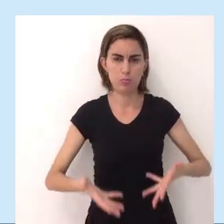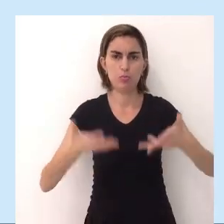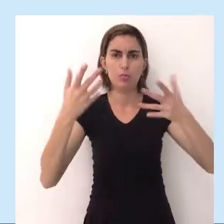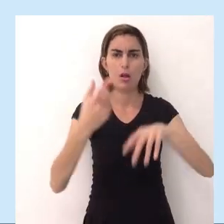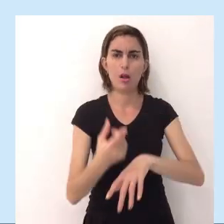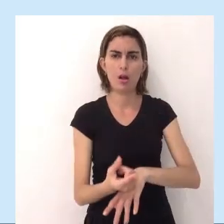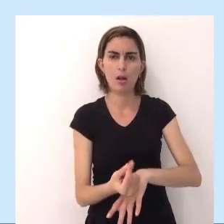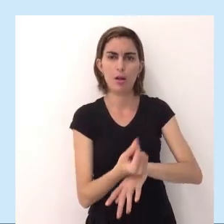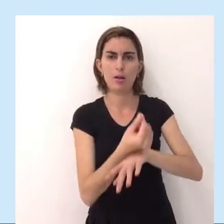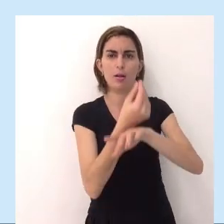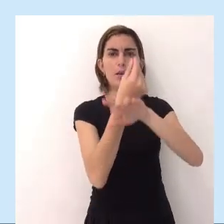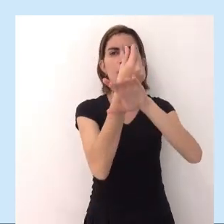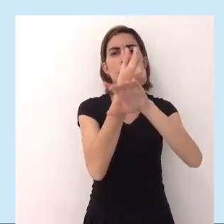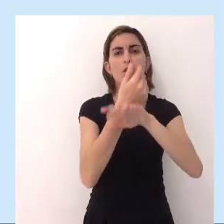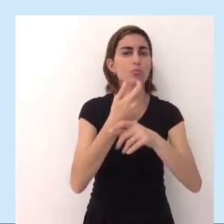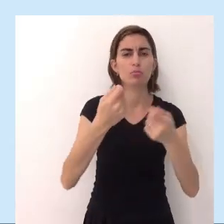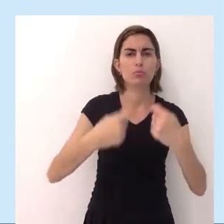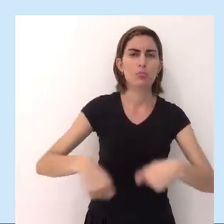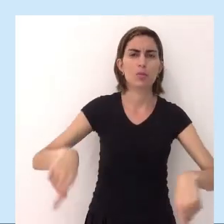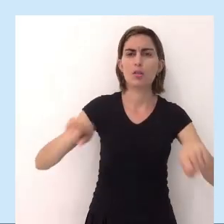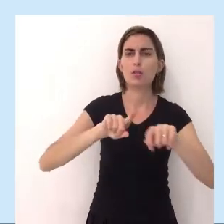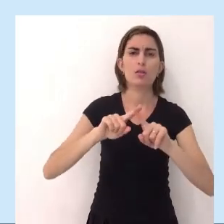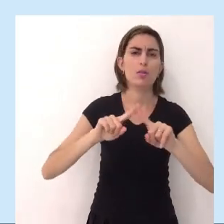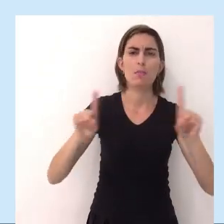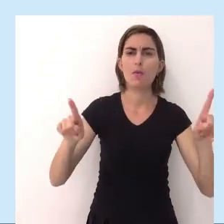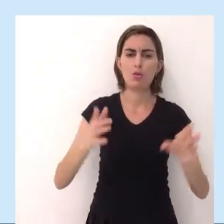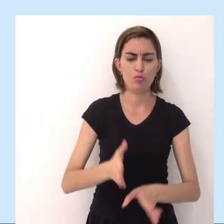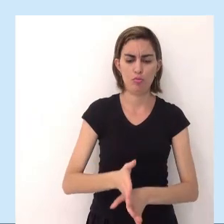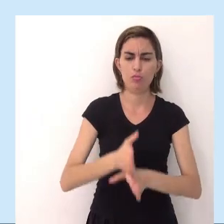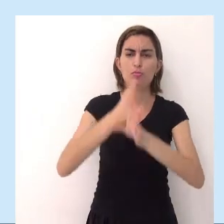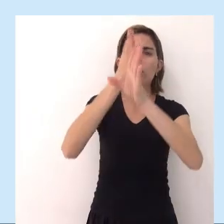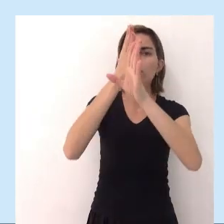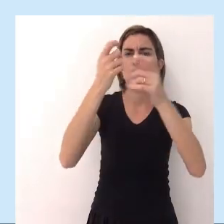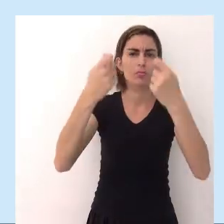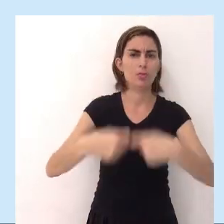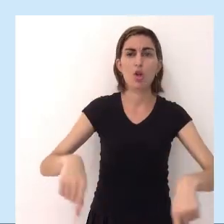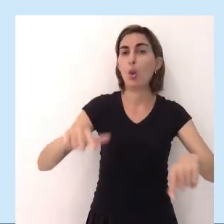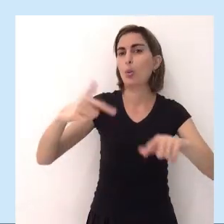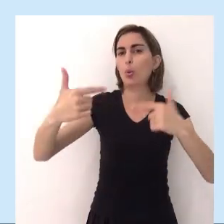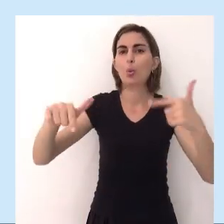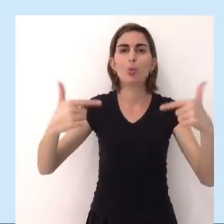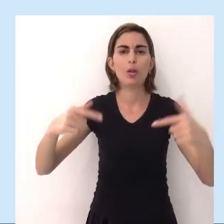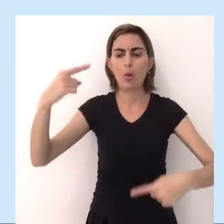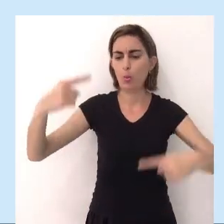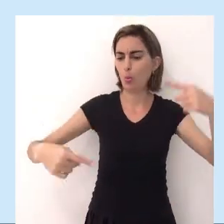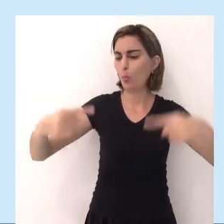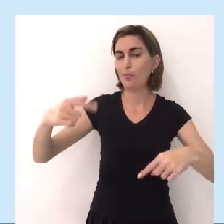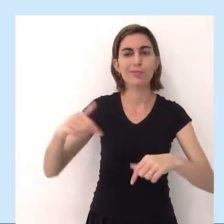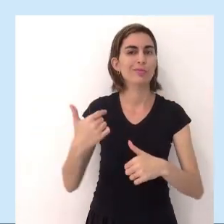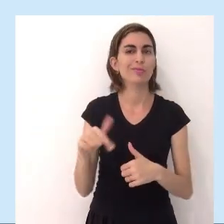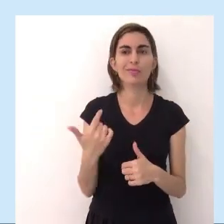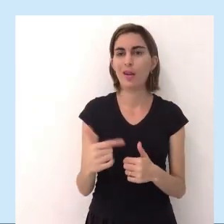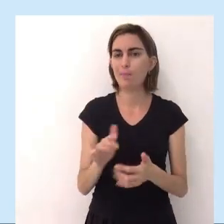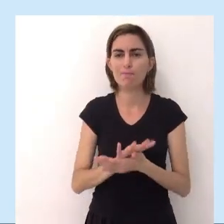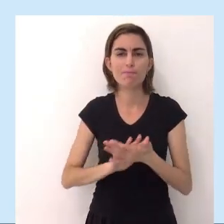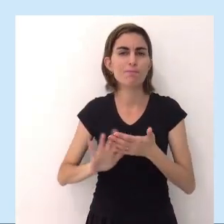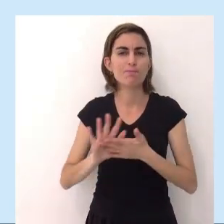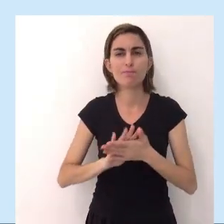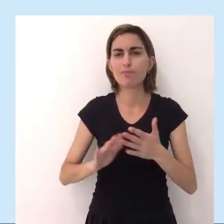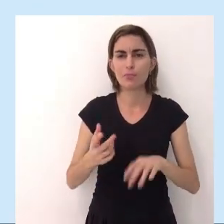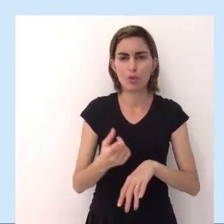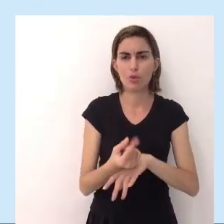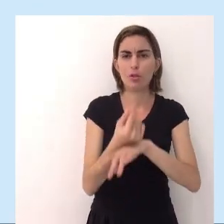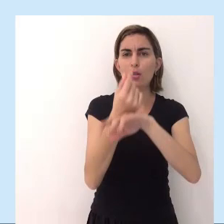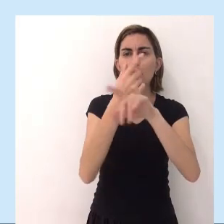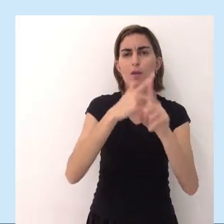do capitalismo. Então, não se precisa mais de um muro, né, porque não existe uma concorrência mais agora. Entendeu? O